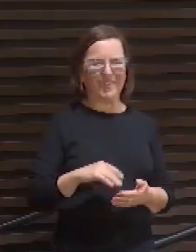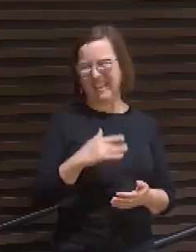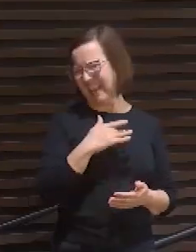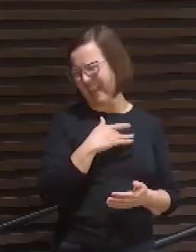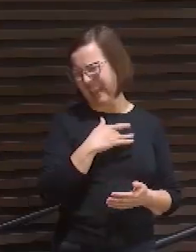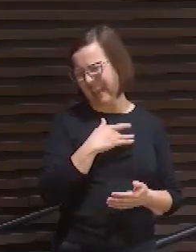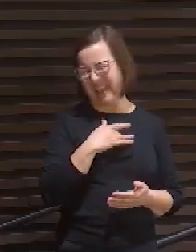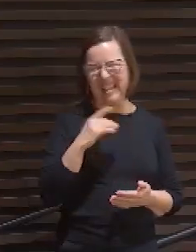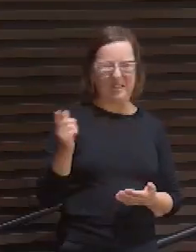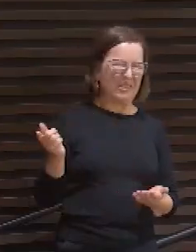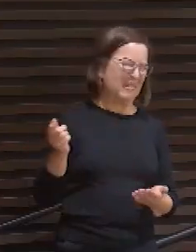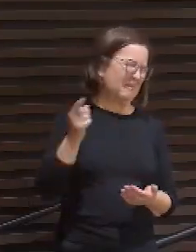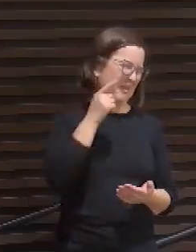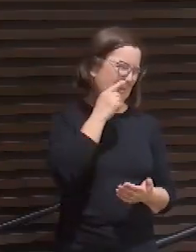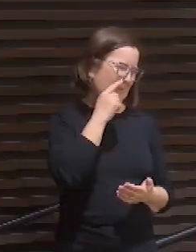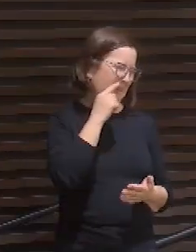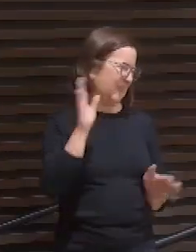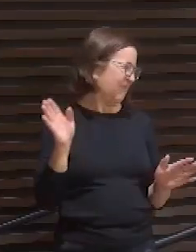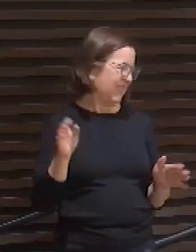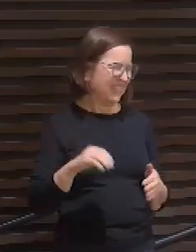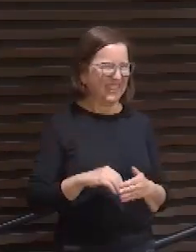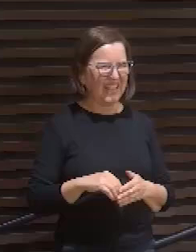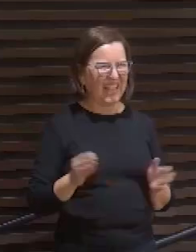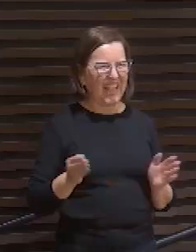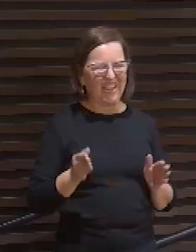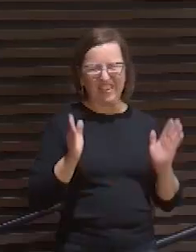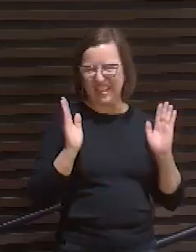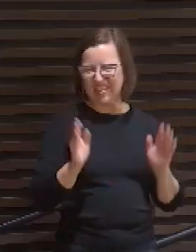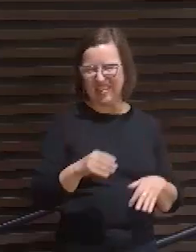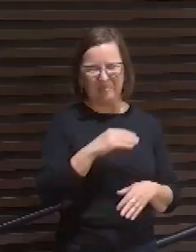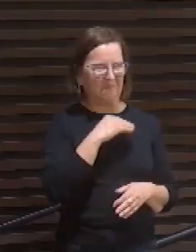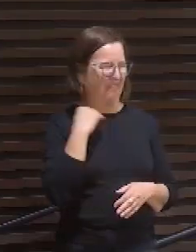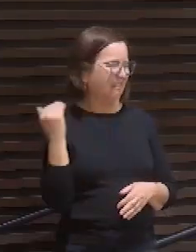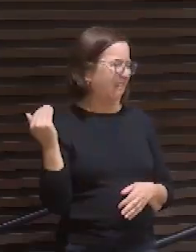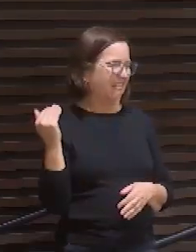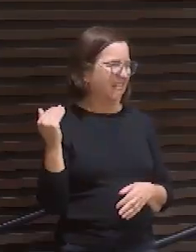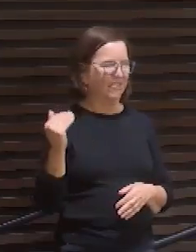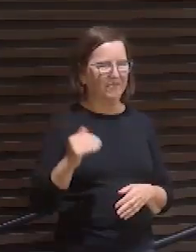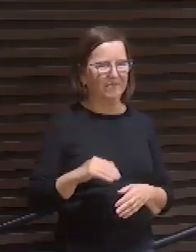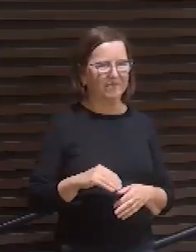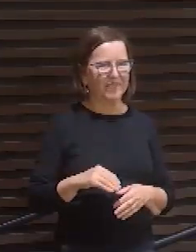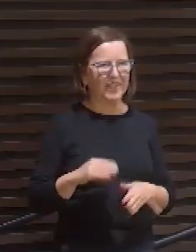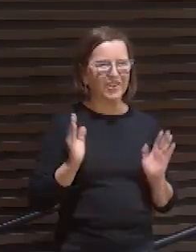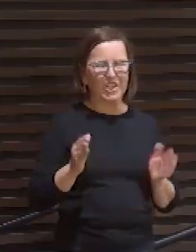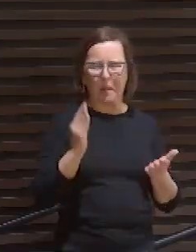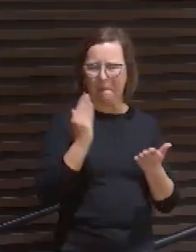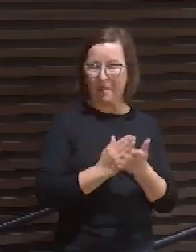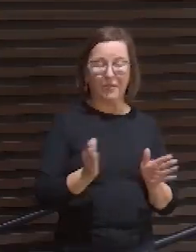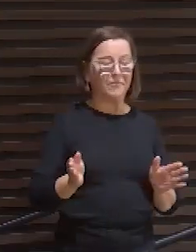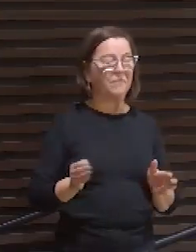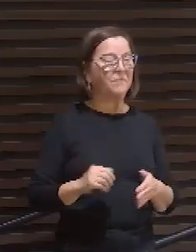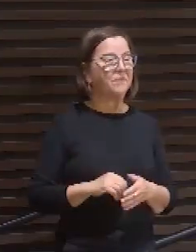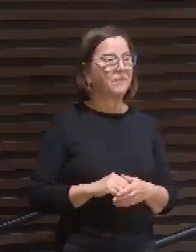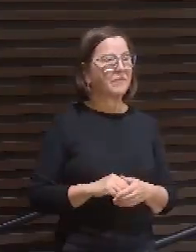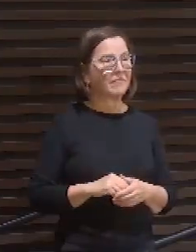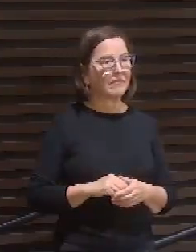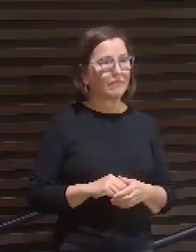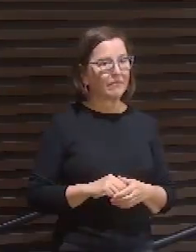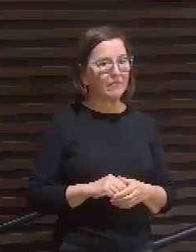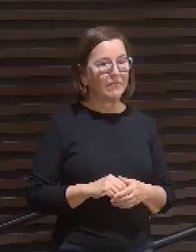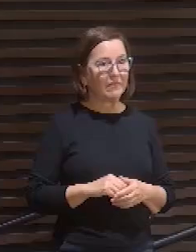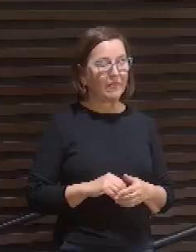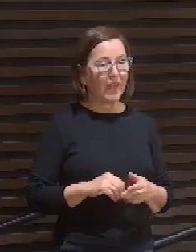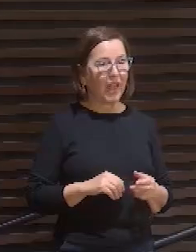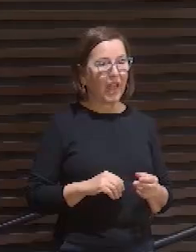Coitado dele. Ah, mas também agora está descansando, já parou e tal. E o mais